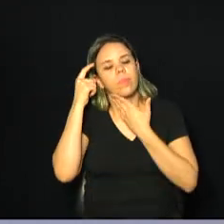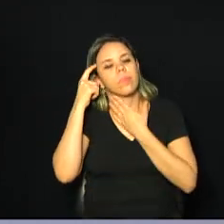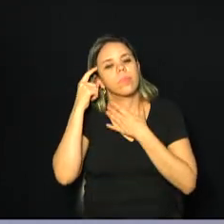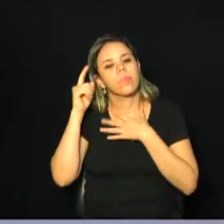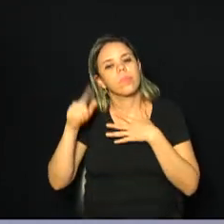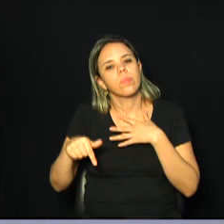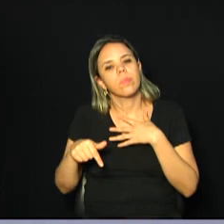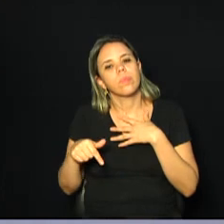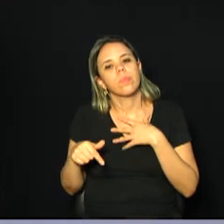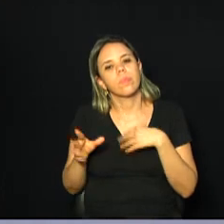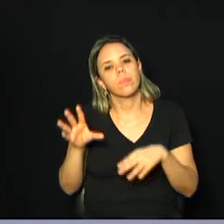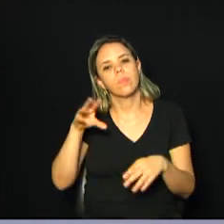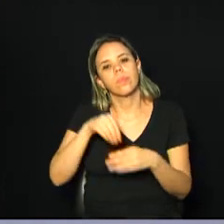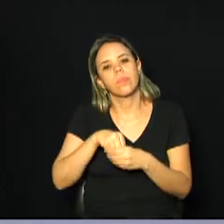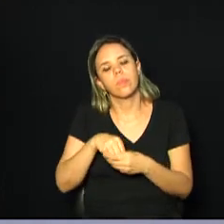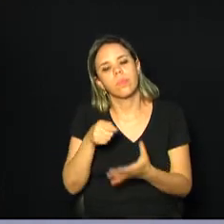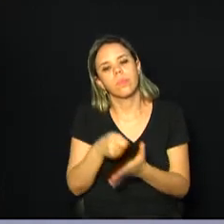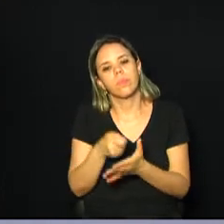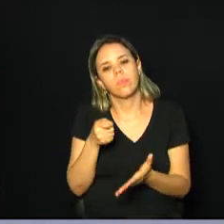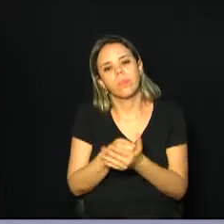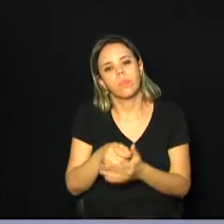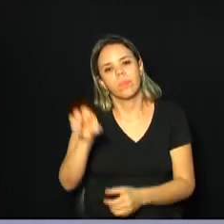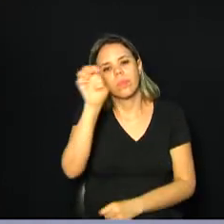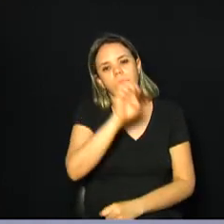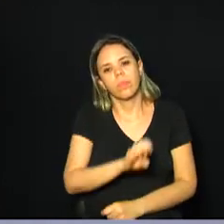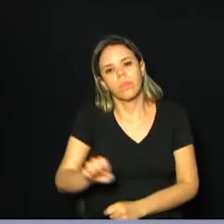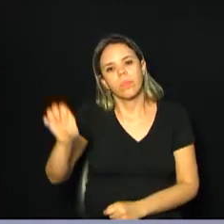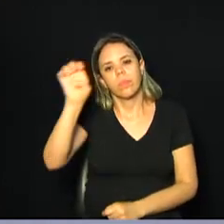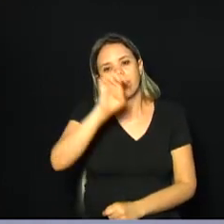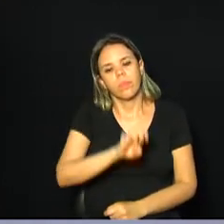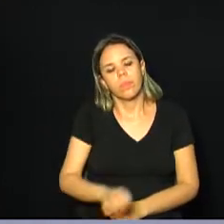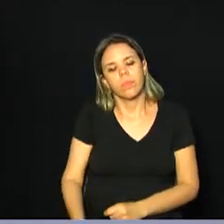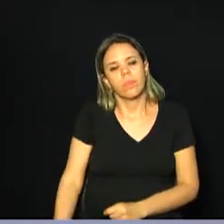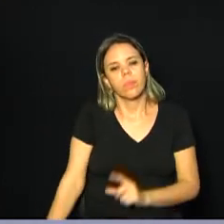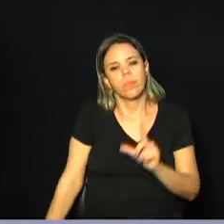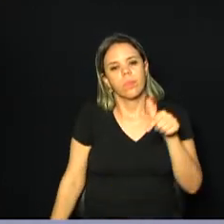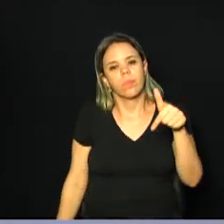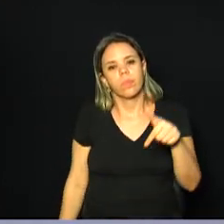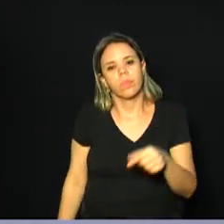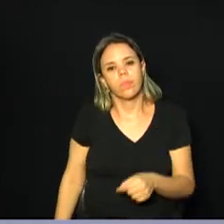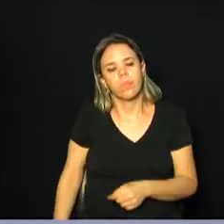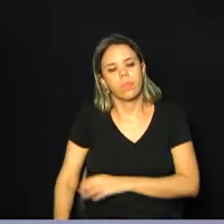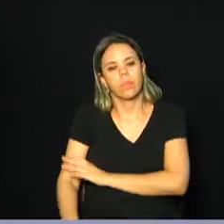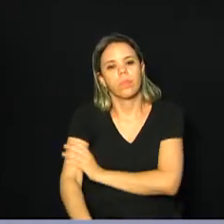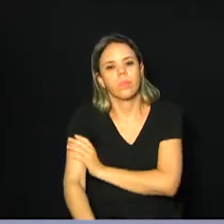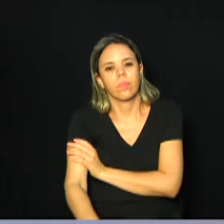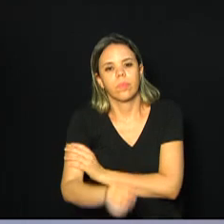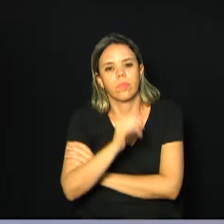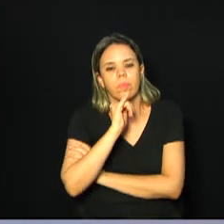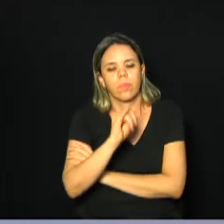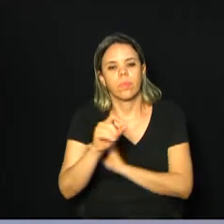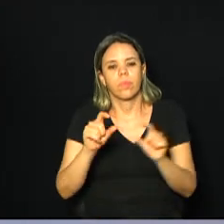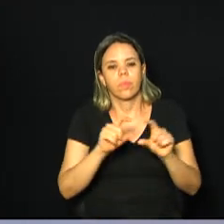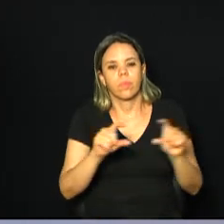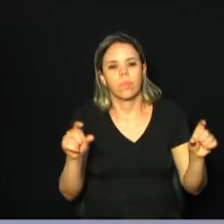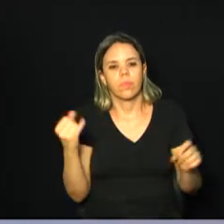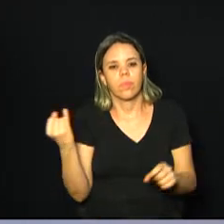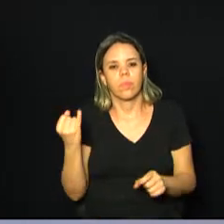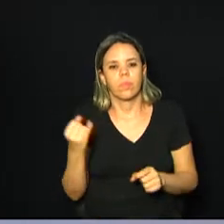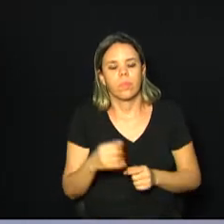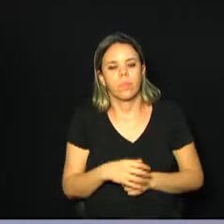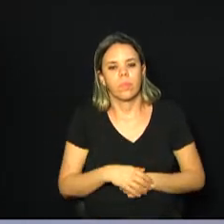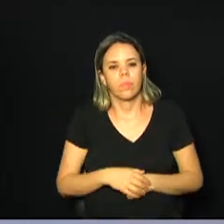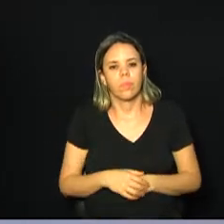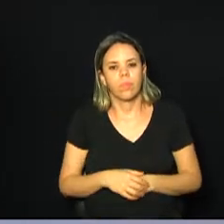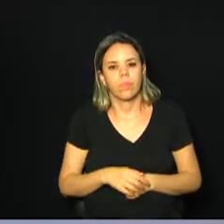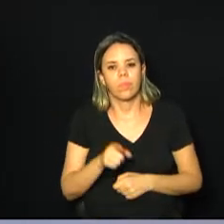isso foi muito dentro do rigor europeu. Mas aí, em seguida, eles disseram a frase mais importante.